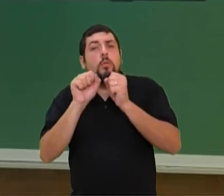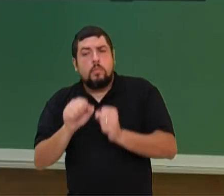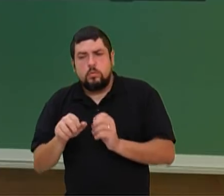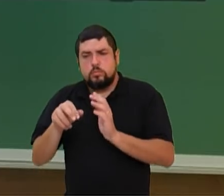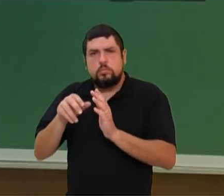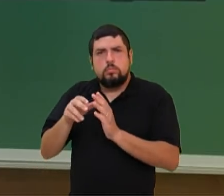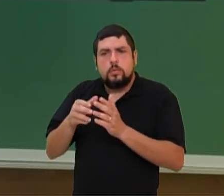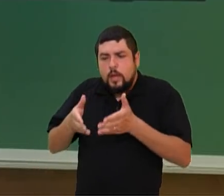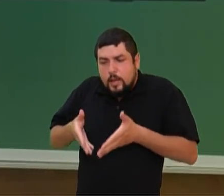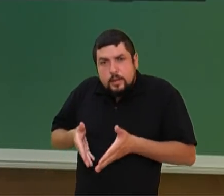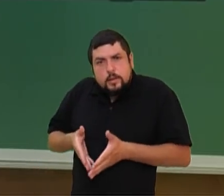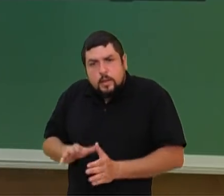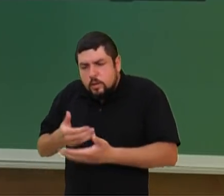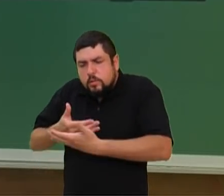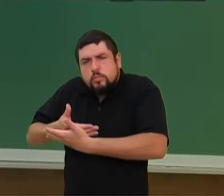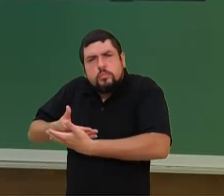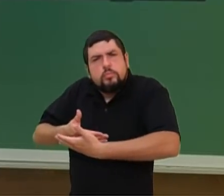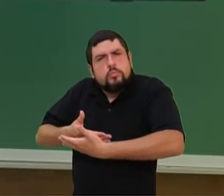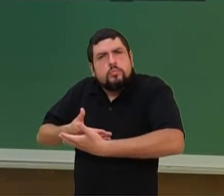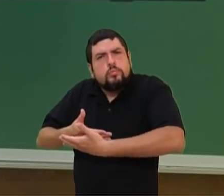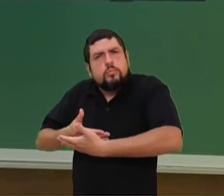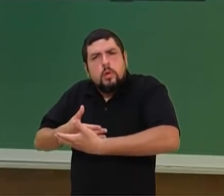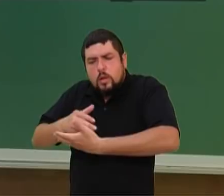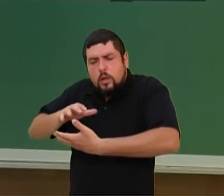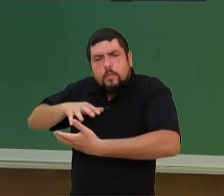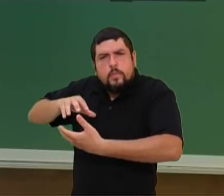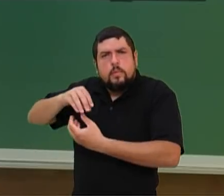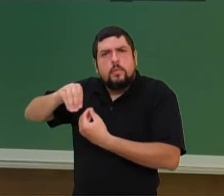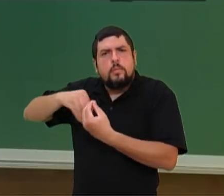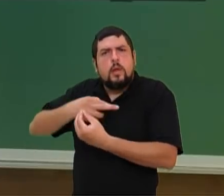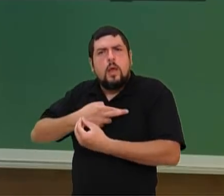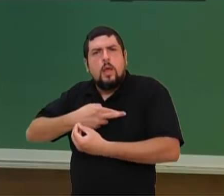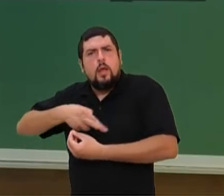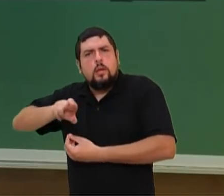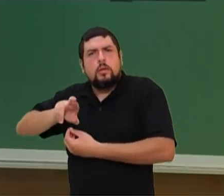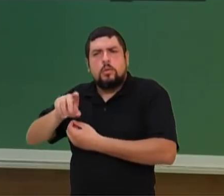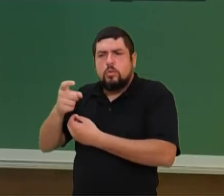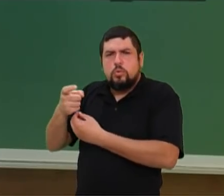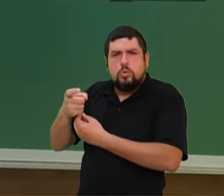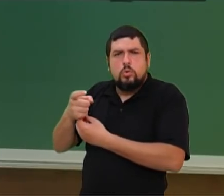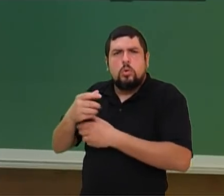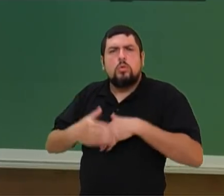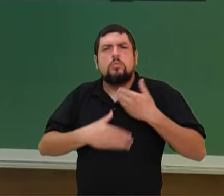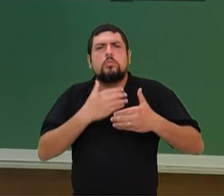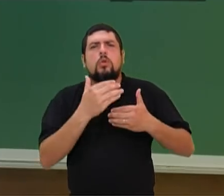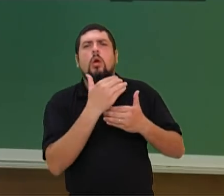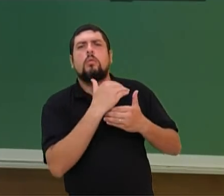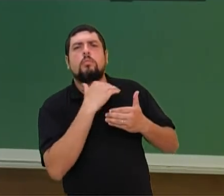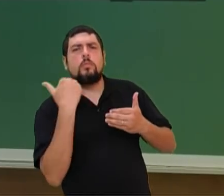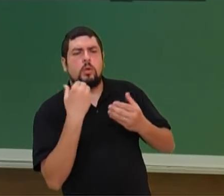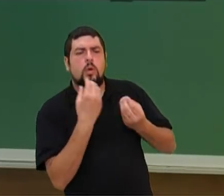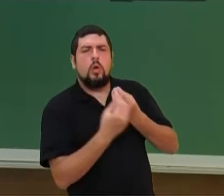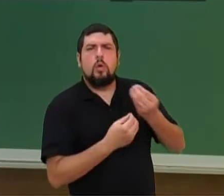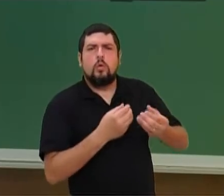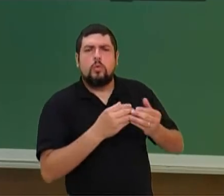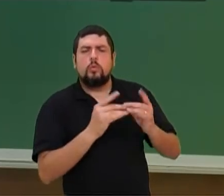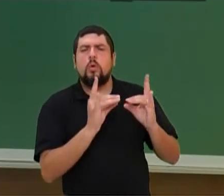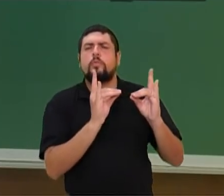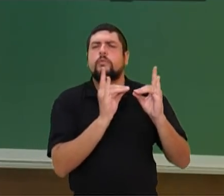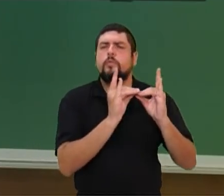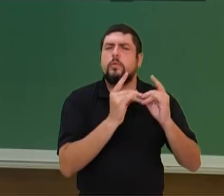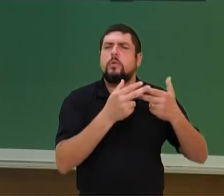ritual budista. Então ali é uma mistura de muitas religiões dentro do Japão, tanto que ele foi conhecido durante muitos anos como